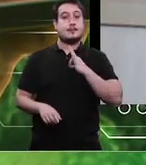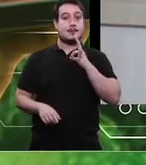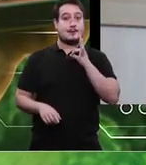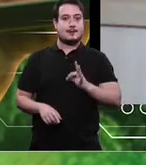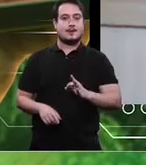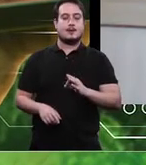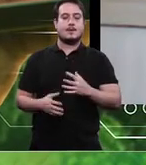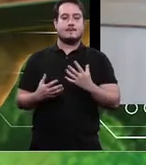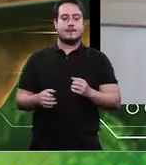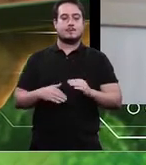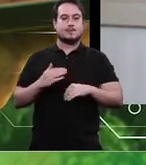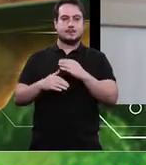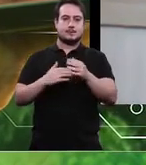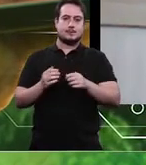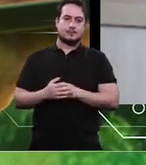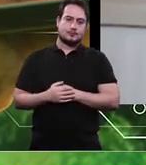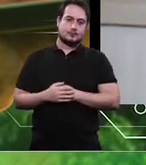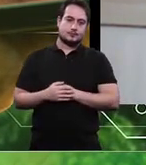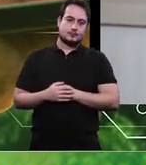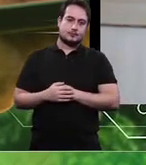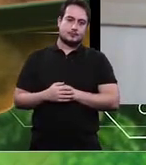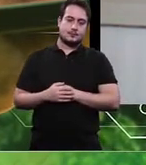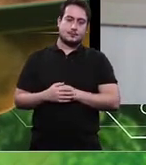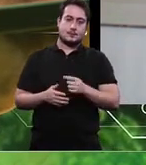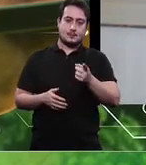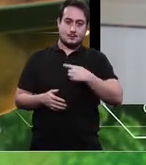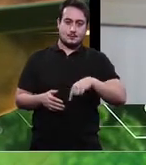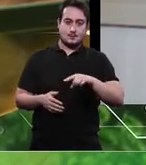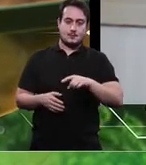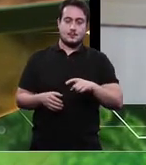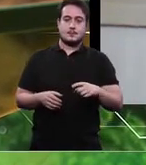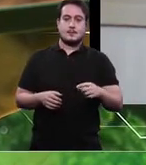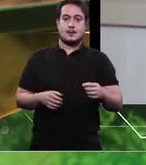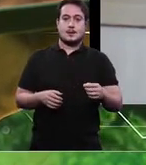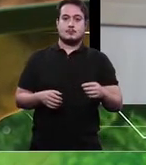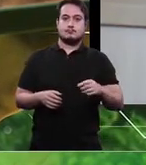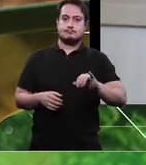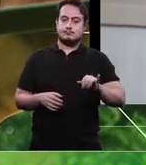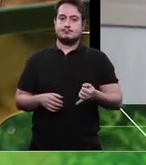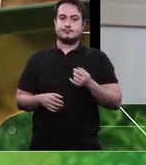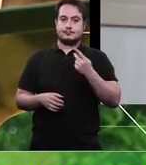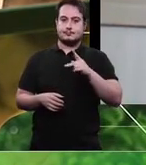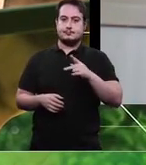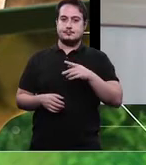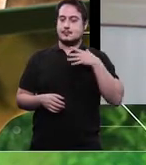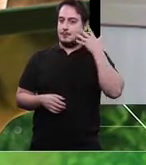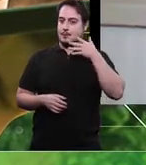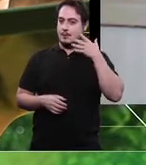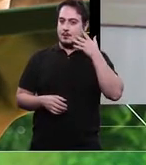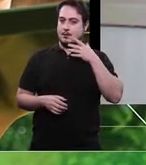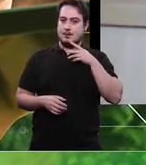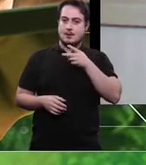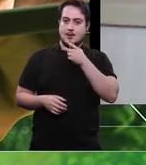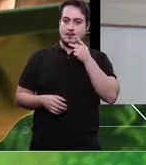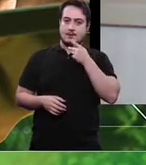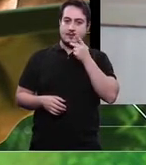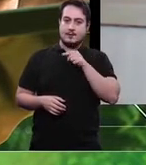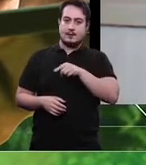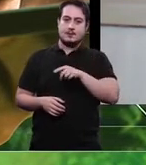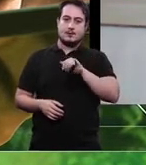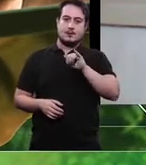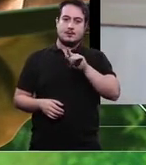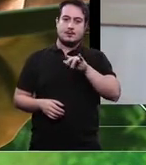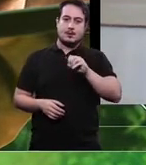vamos avançar. E você, pegando um gancho na sua fala, né, eu me dirijo ao Igor, né, em que